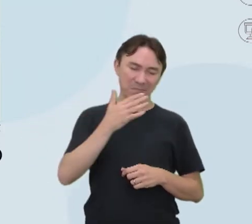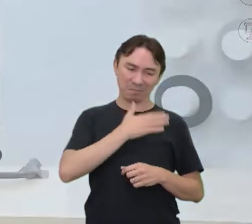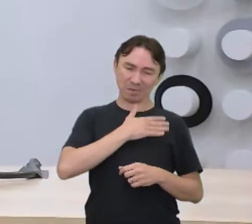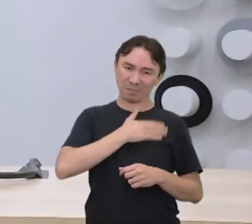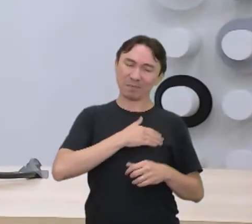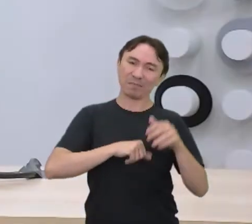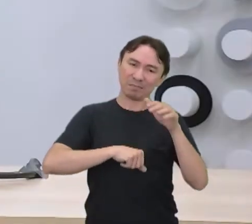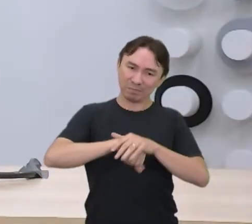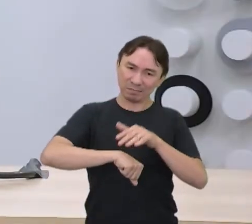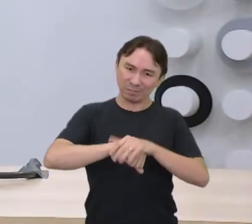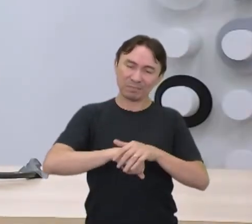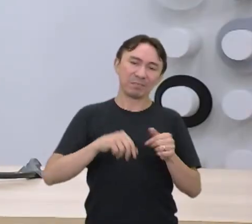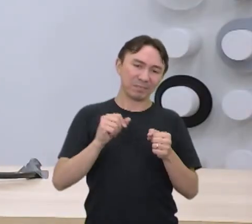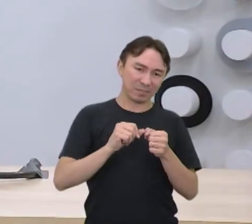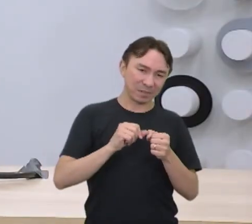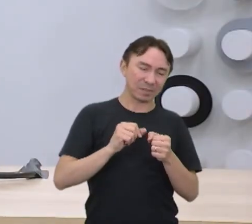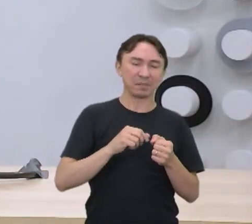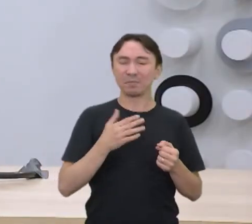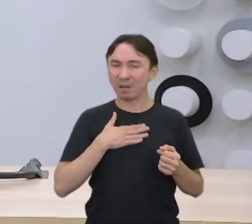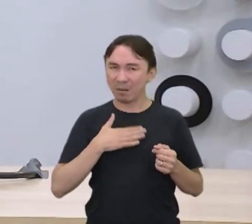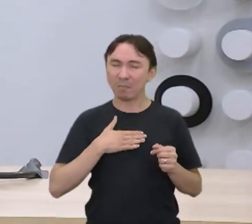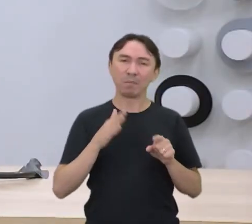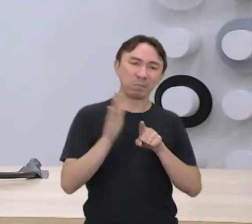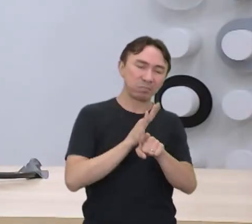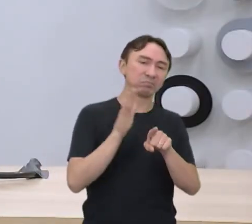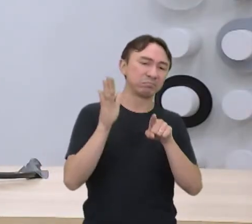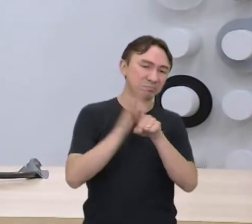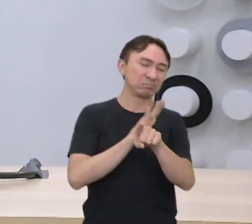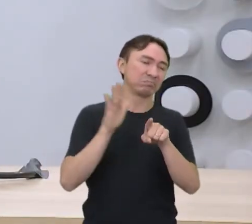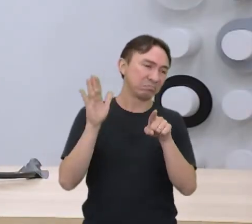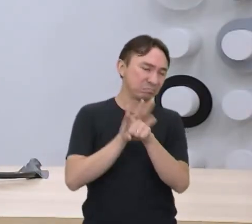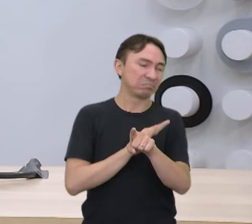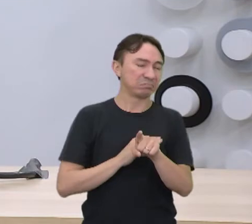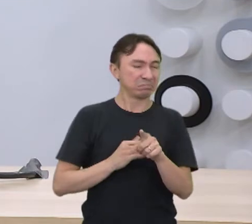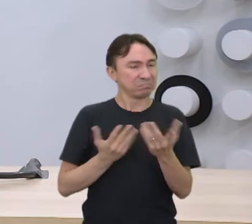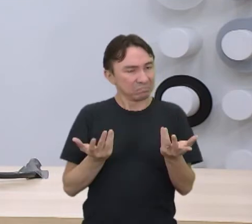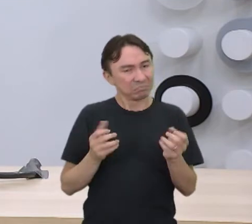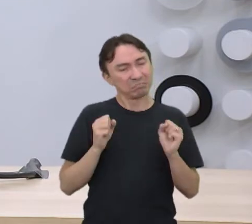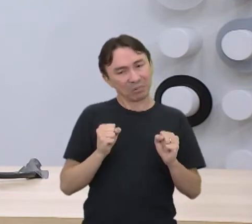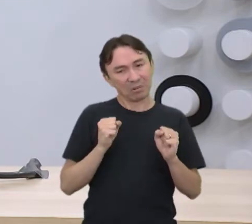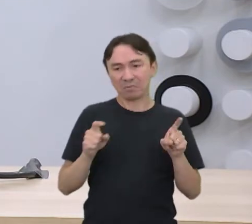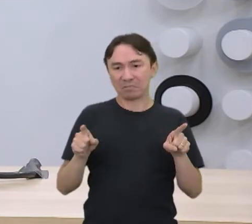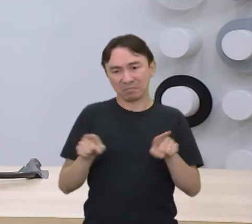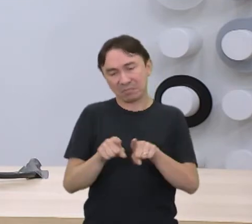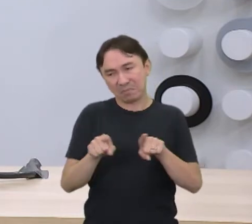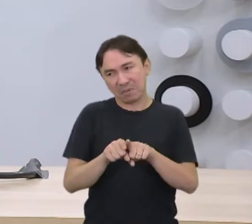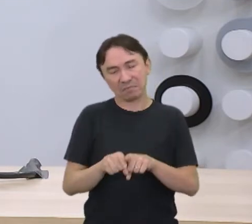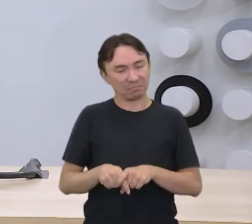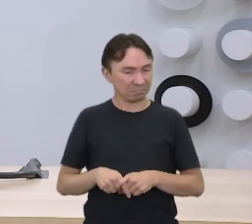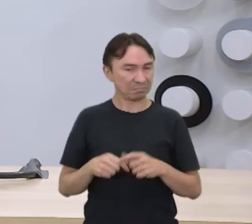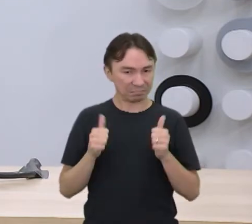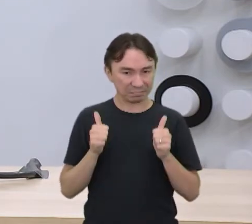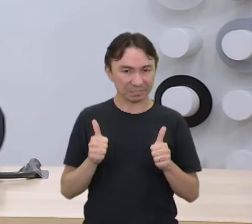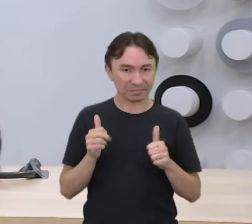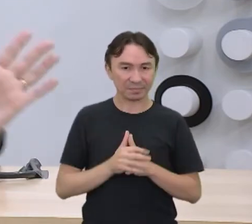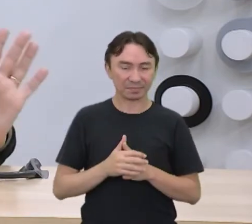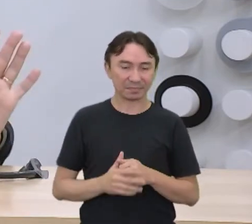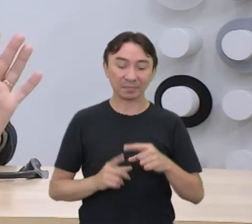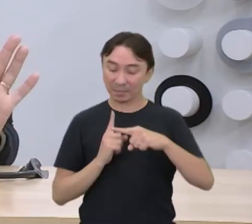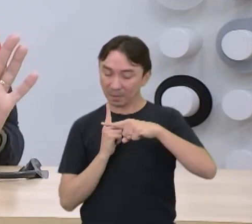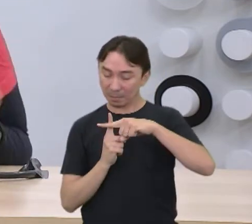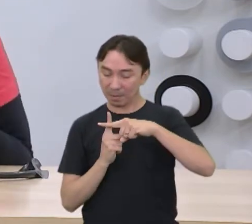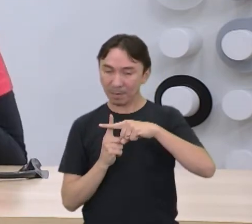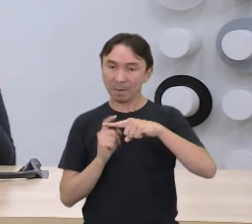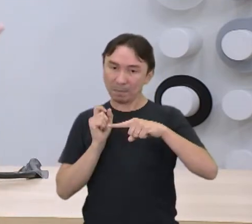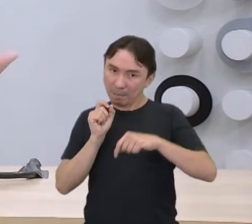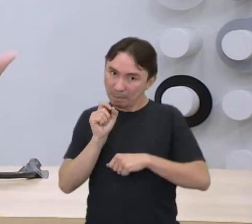né? E com as imagens dele, com as perguntas dele, mas ele pode usar um que já tá lá feitinho também, tá Sem bom? problemas. Então, ele clicando lá nesse mais colorido, vai